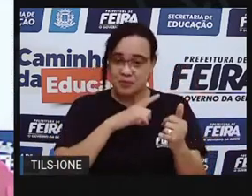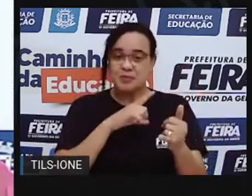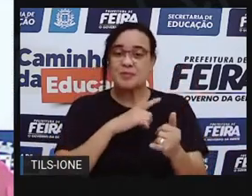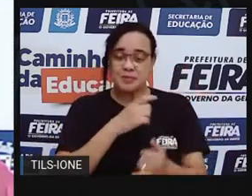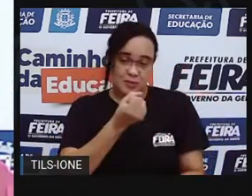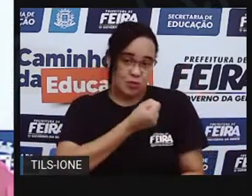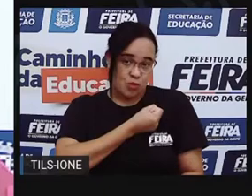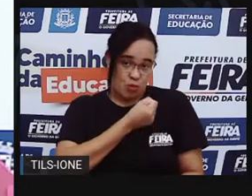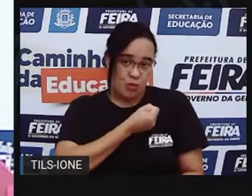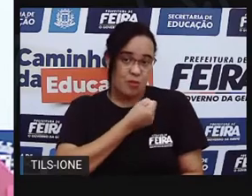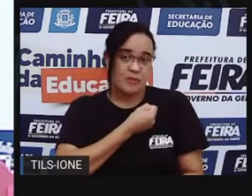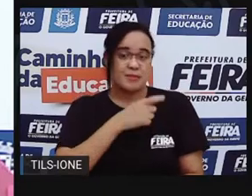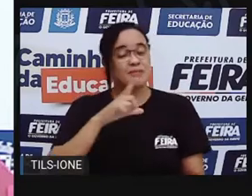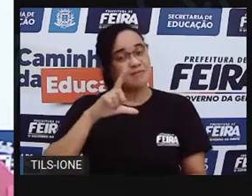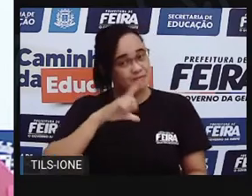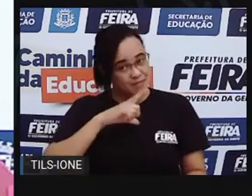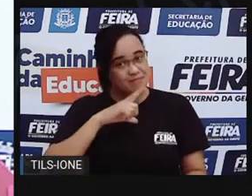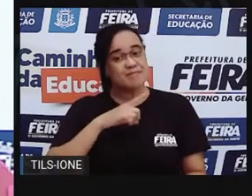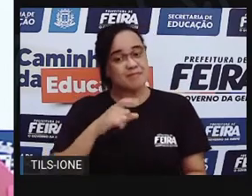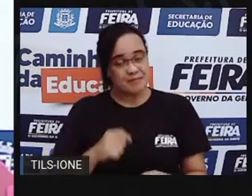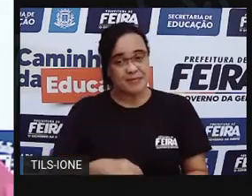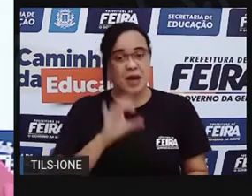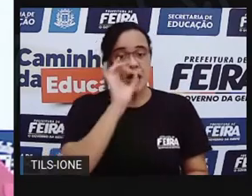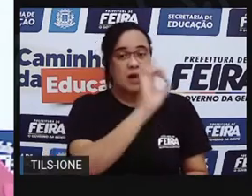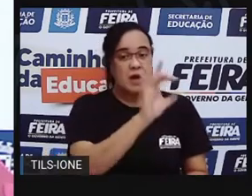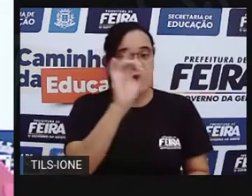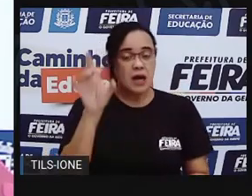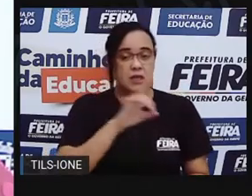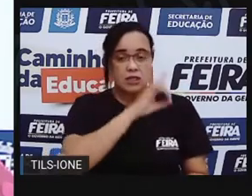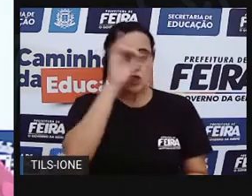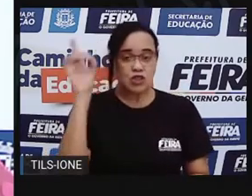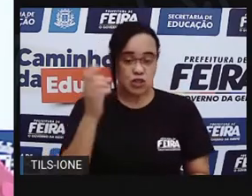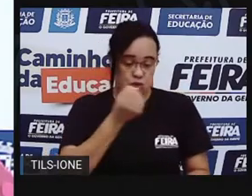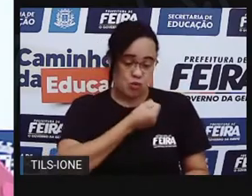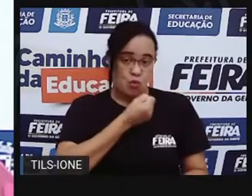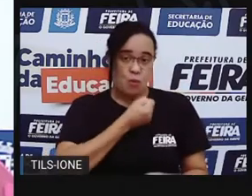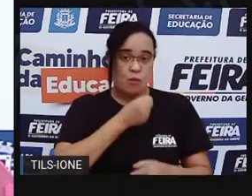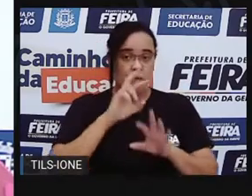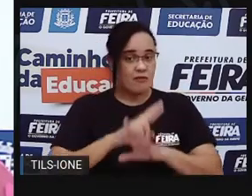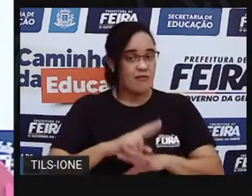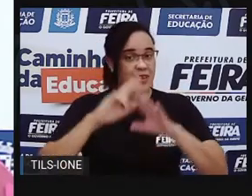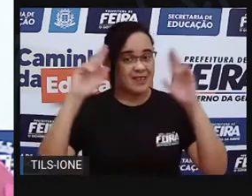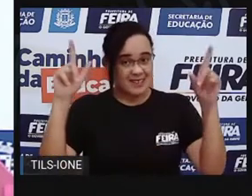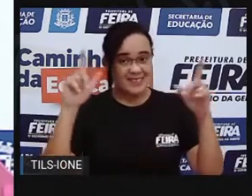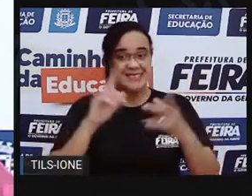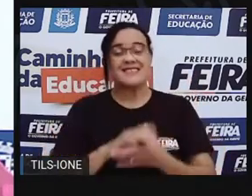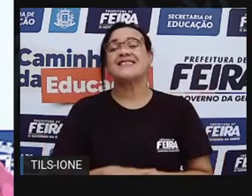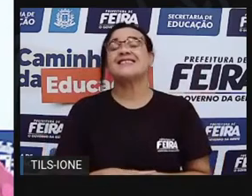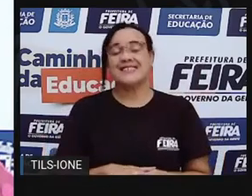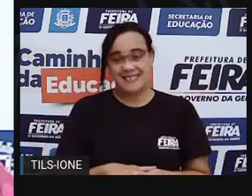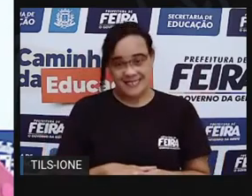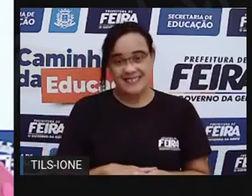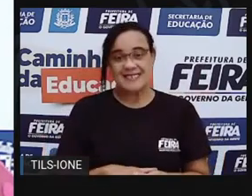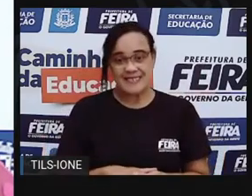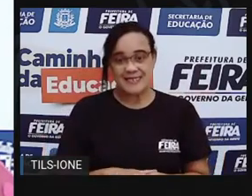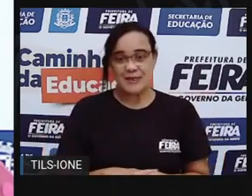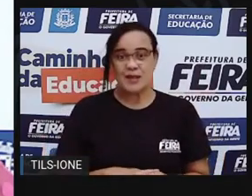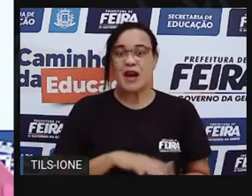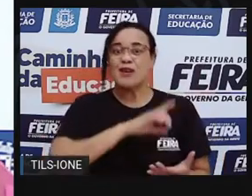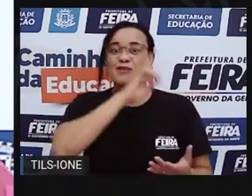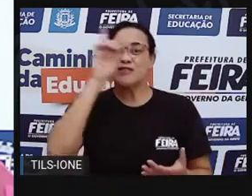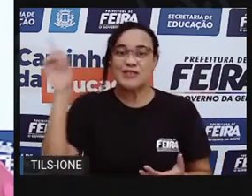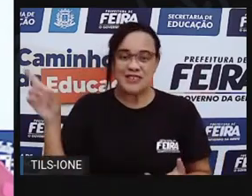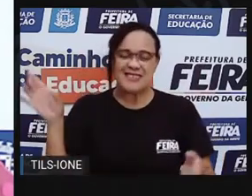meses têm números. E cada dia é um número, tá bom, meninada? E esse número vira a data.